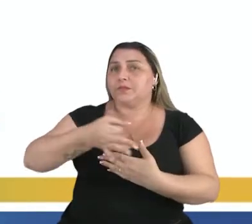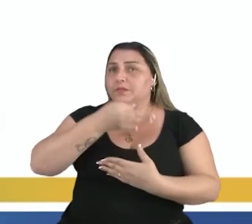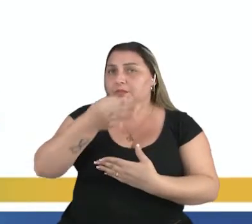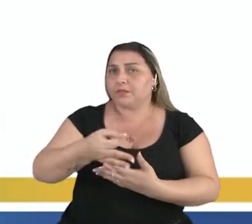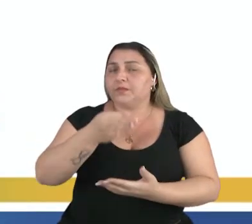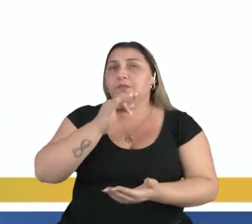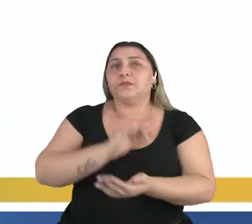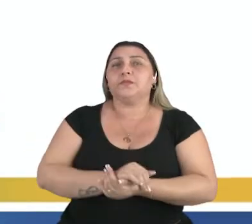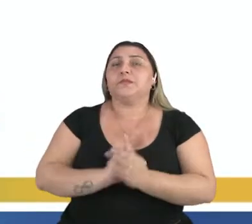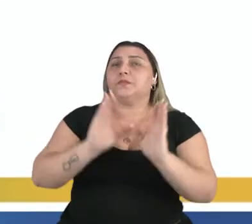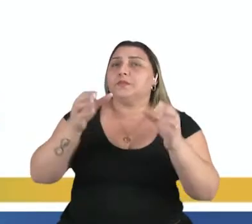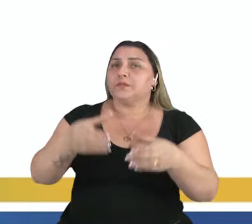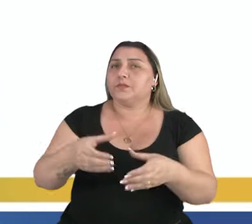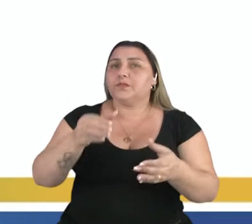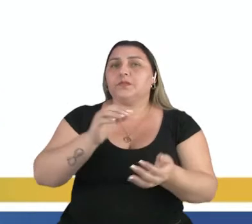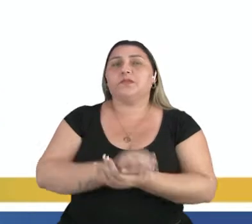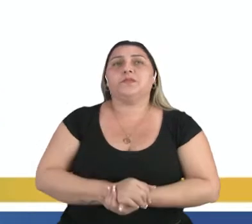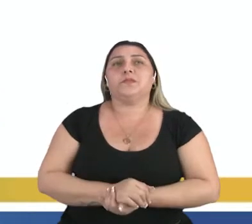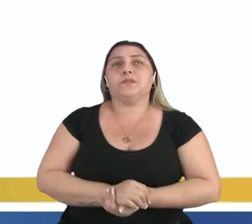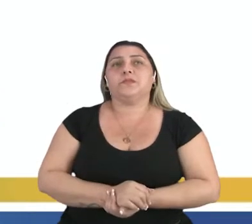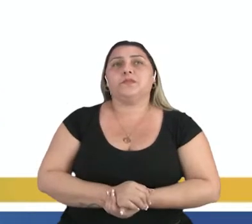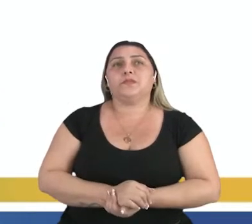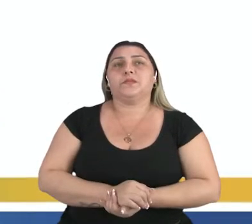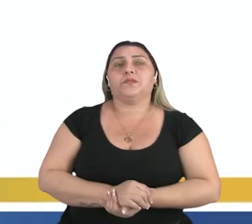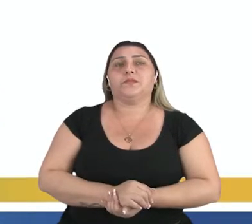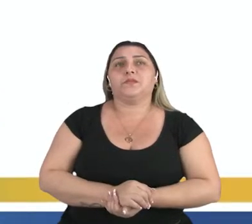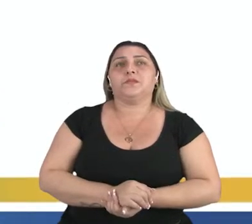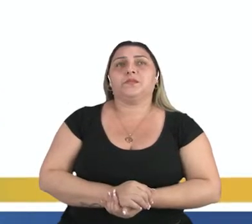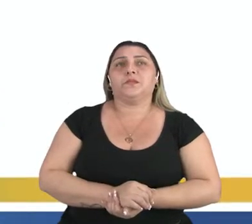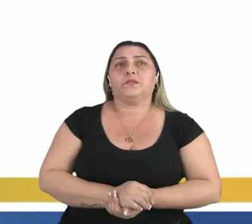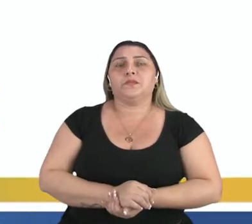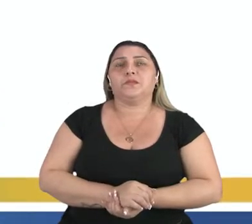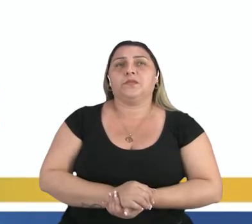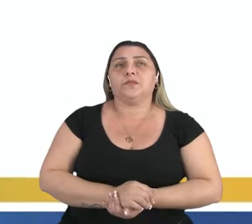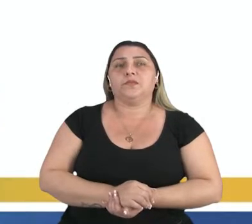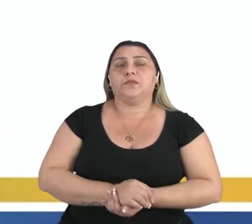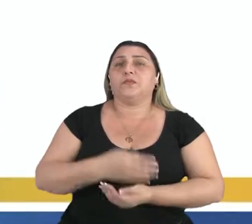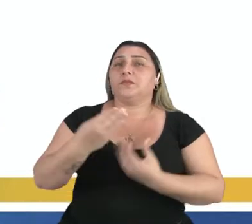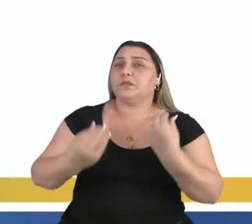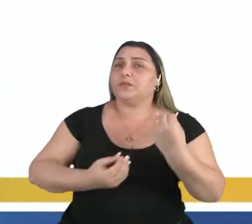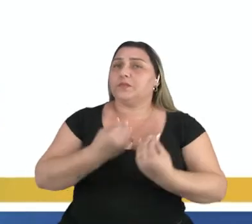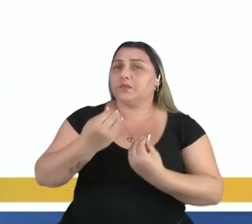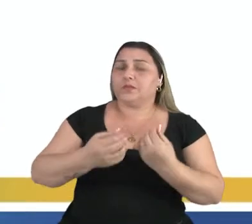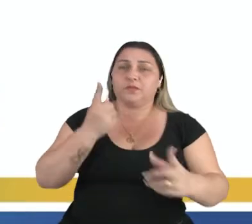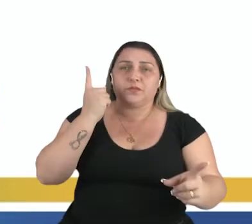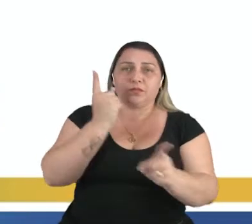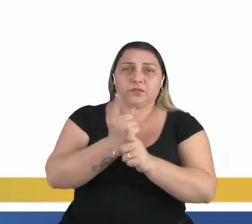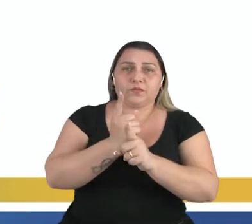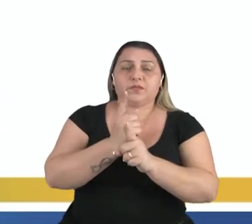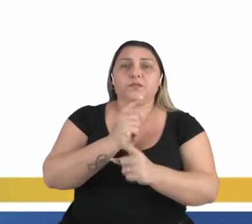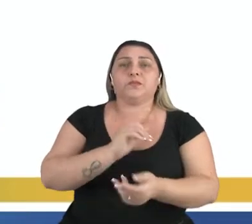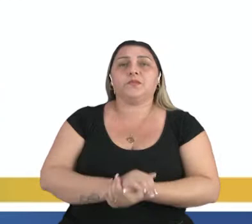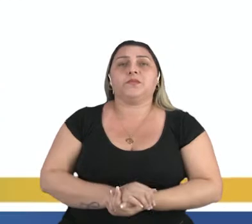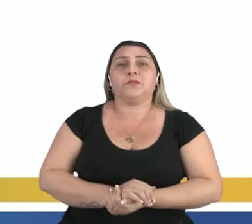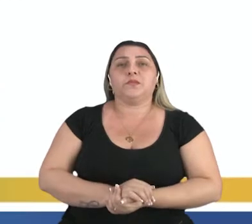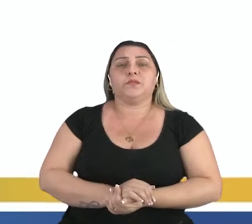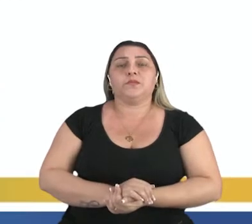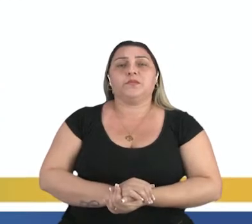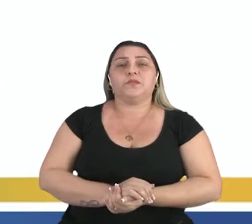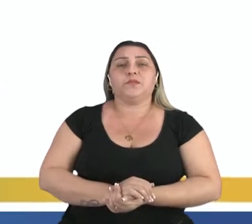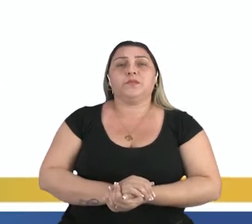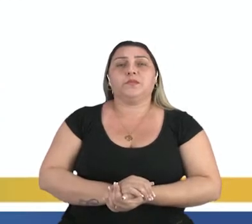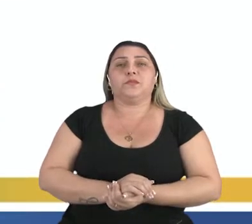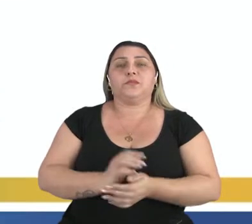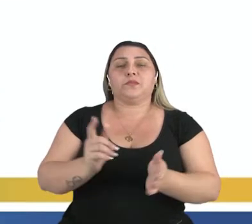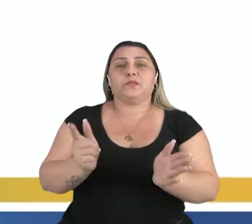opinião daquele grupo e sobre como é que a gente vai encontrar isso nos jornais